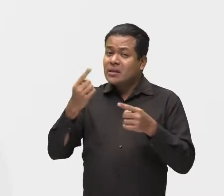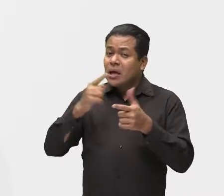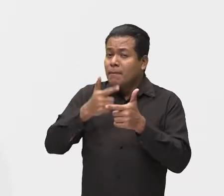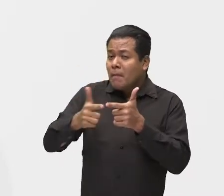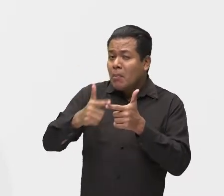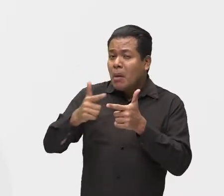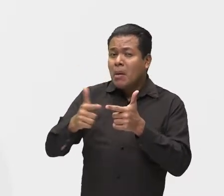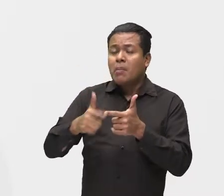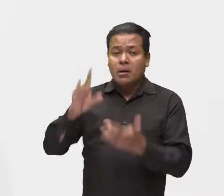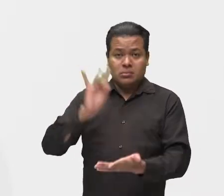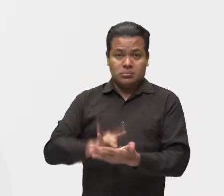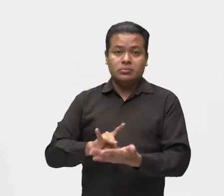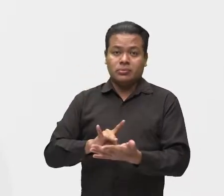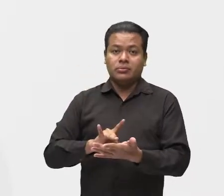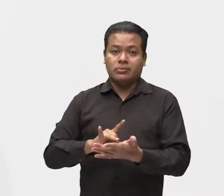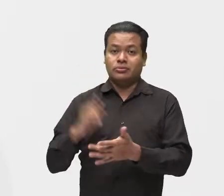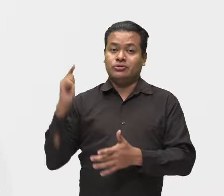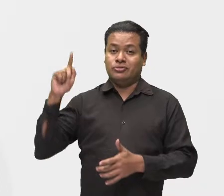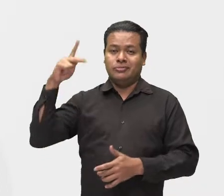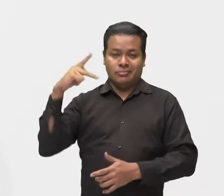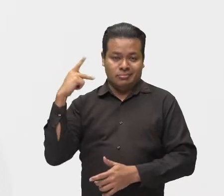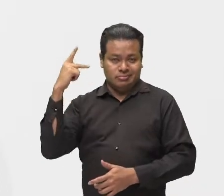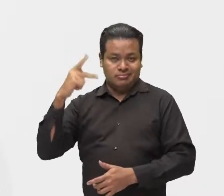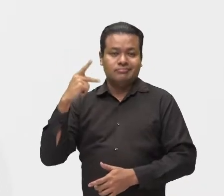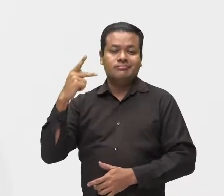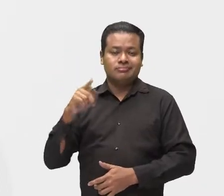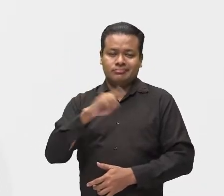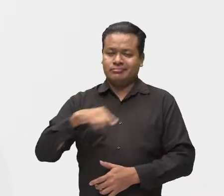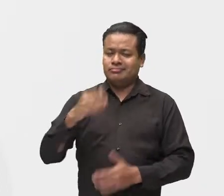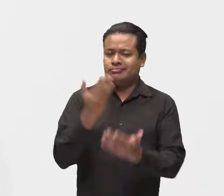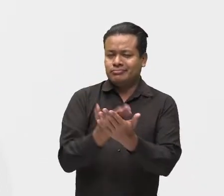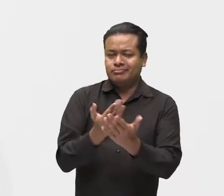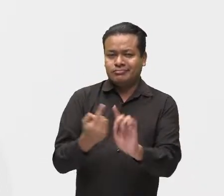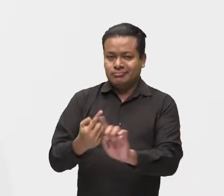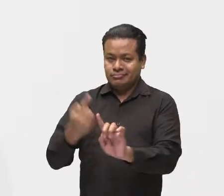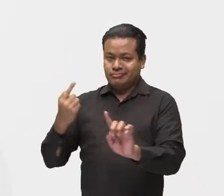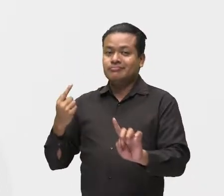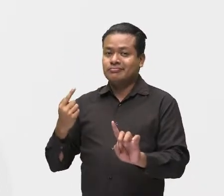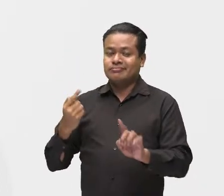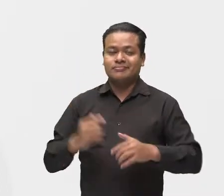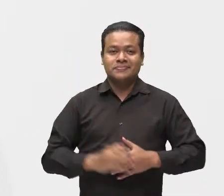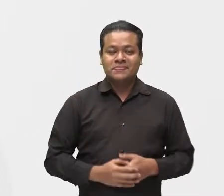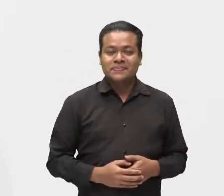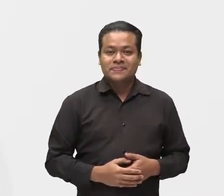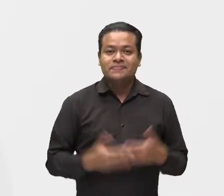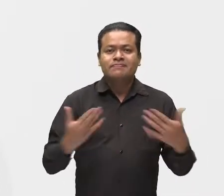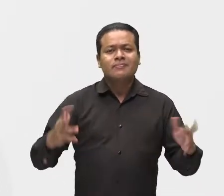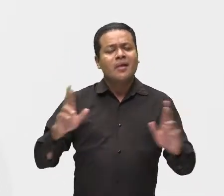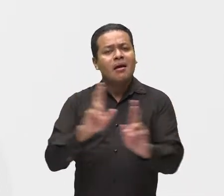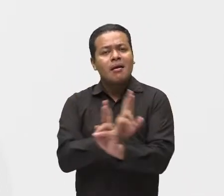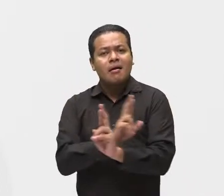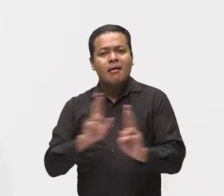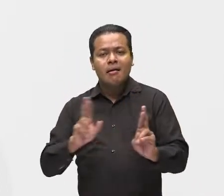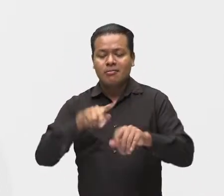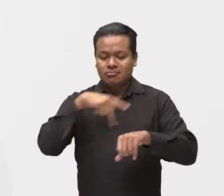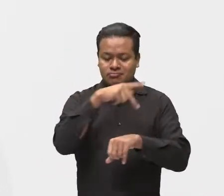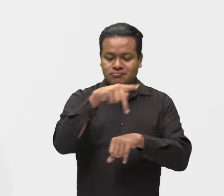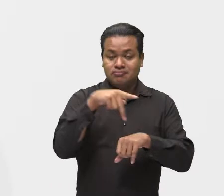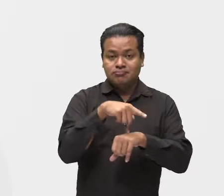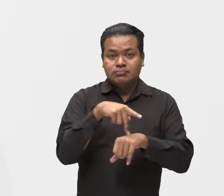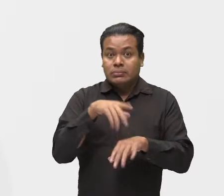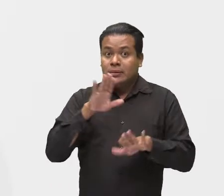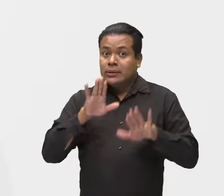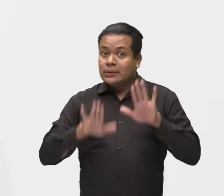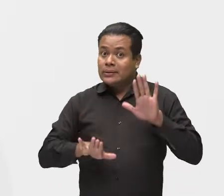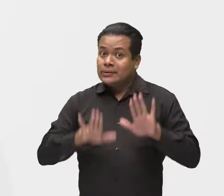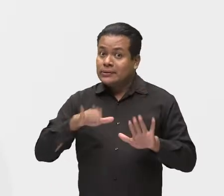si. Conflitos geopolíticos. É aquilo que a gente já estudou na aula anterior, né? Essas relações entre os países aí que nem